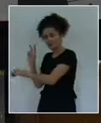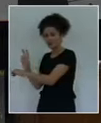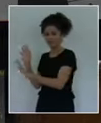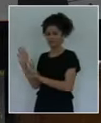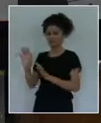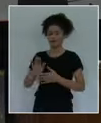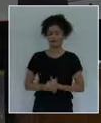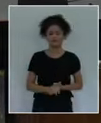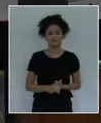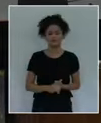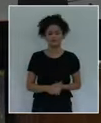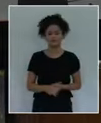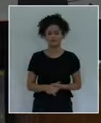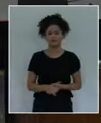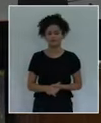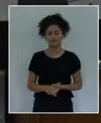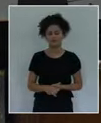Piranga.